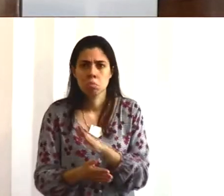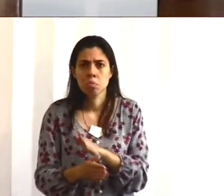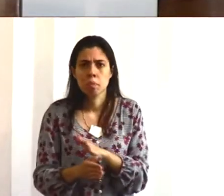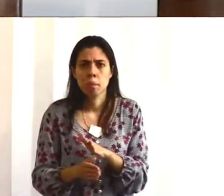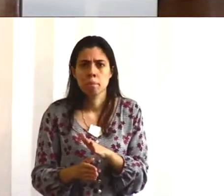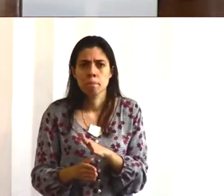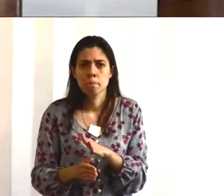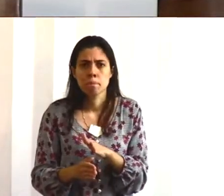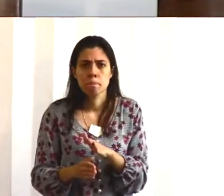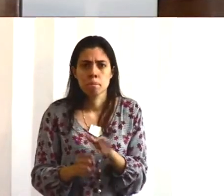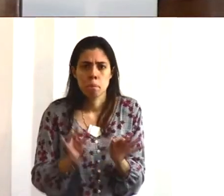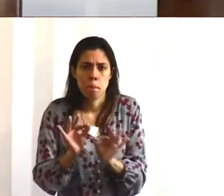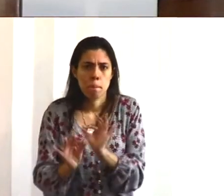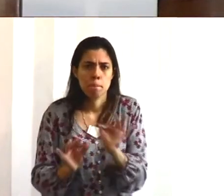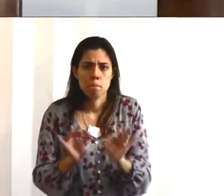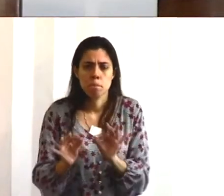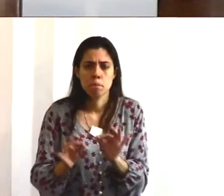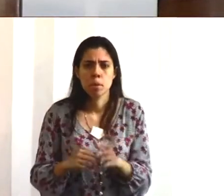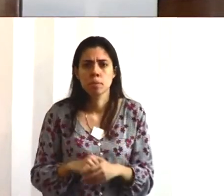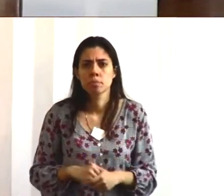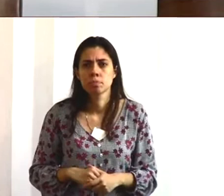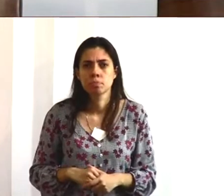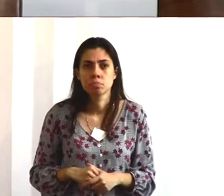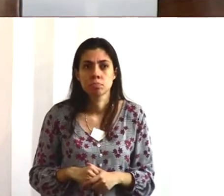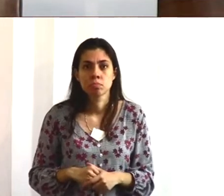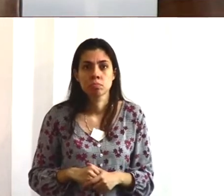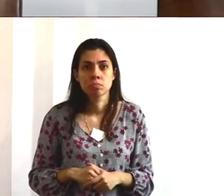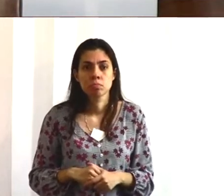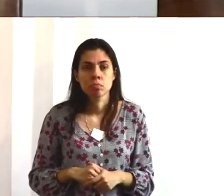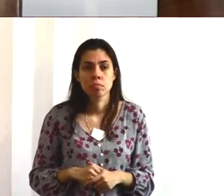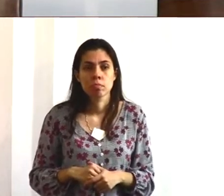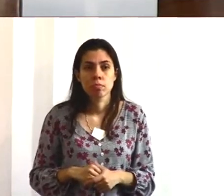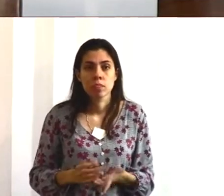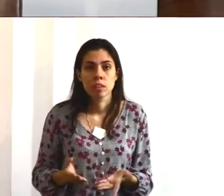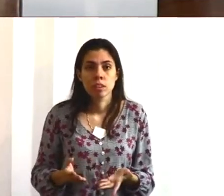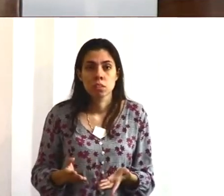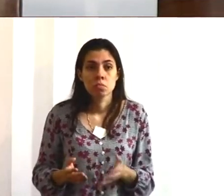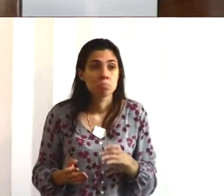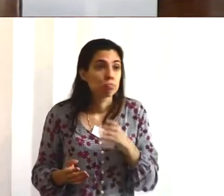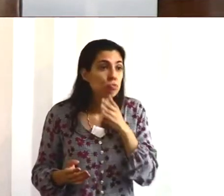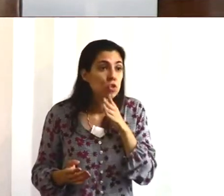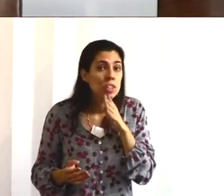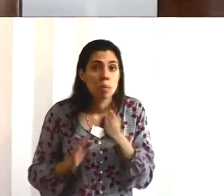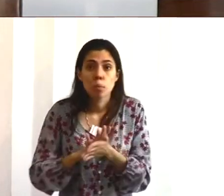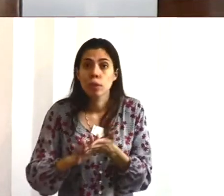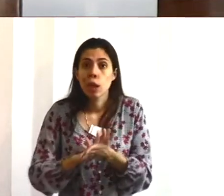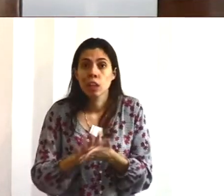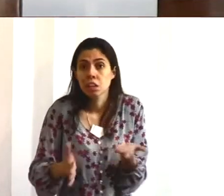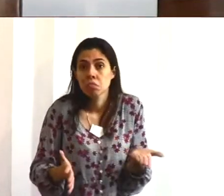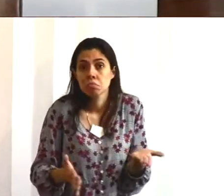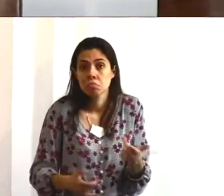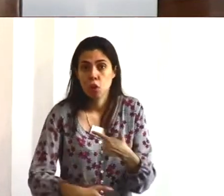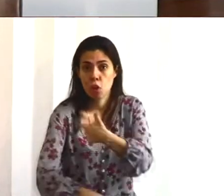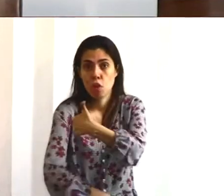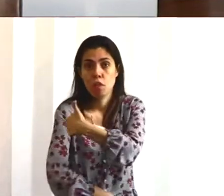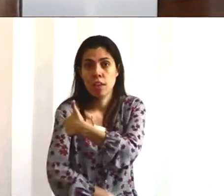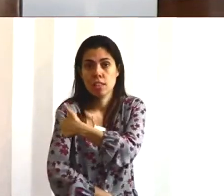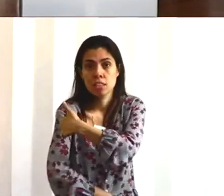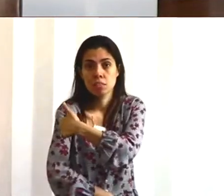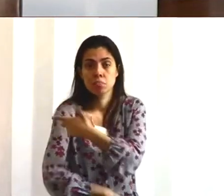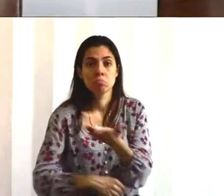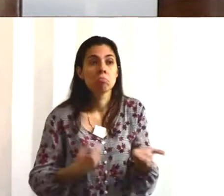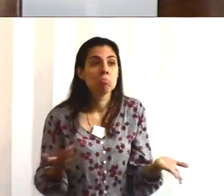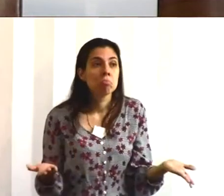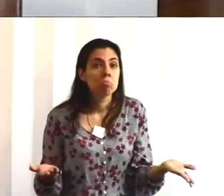Nós não sabemos se de fato essa vacina vai trazer toda a solução que tanto esperamos. Nós